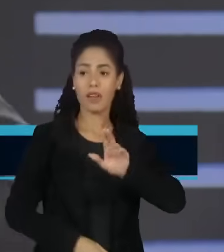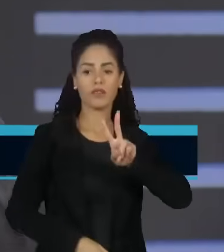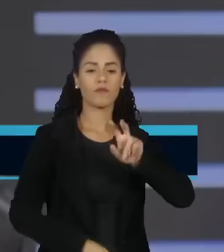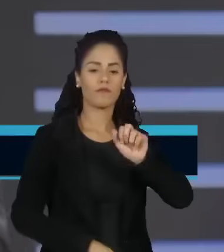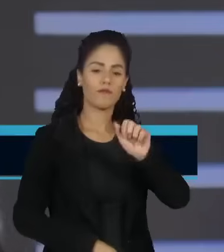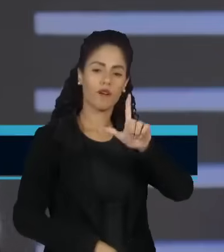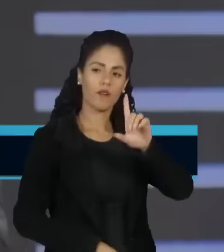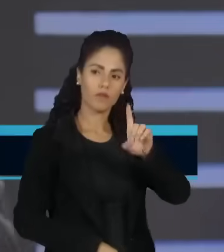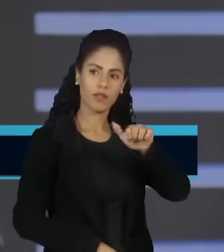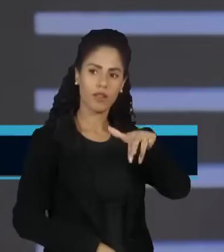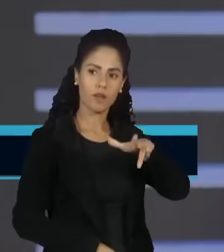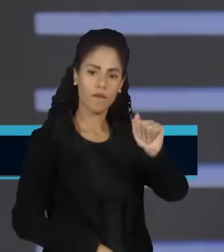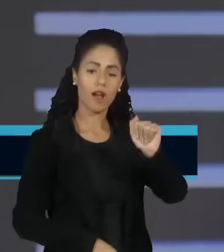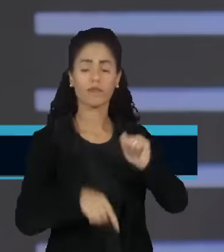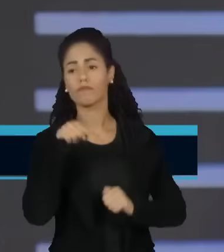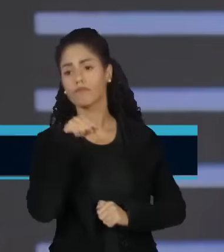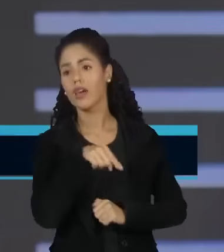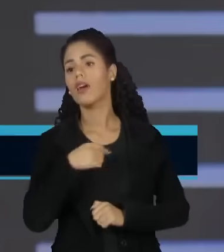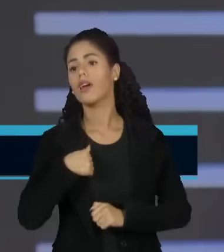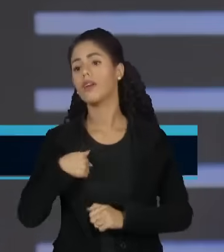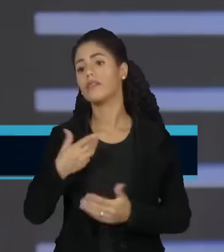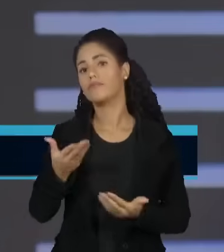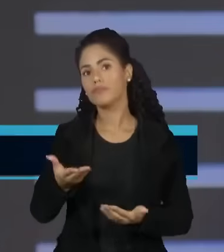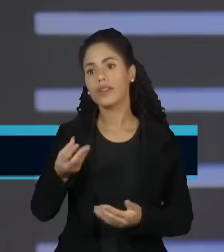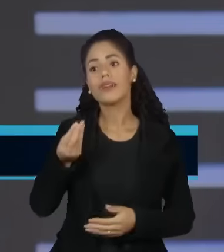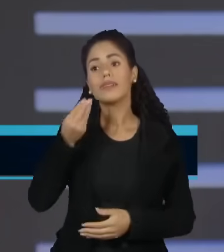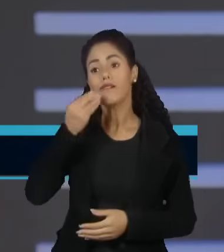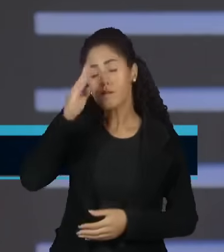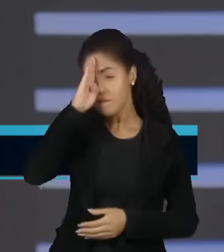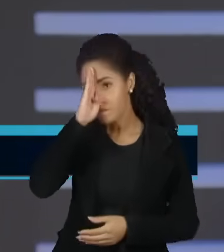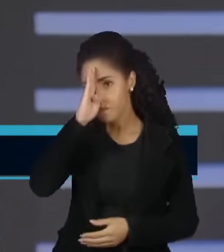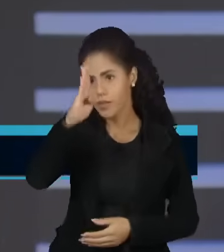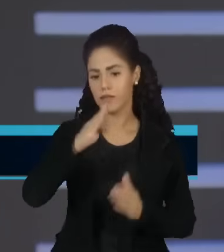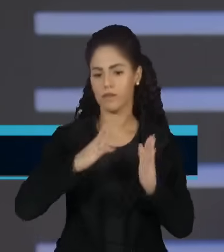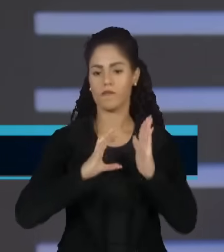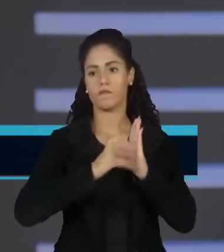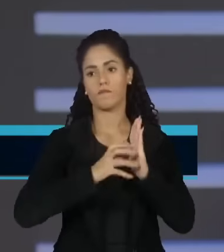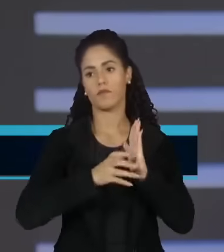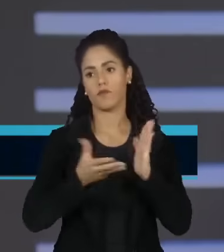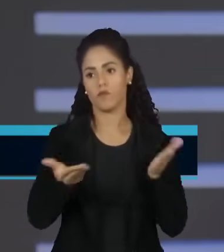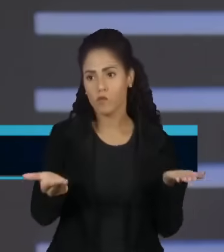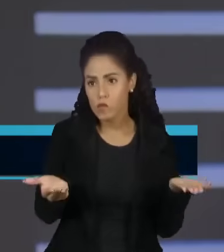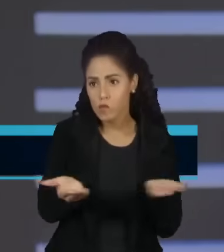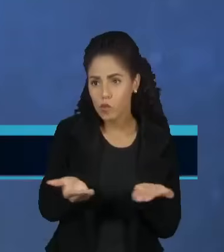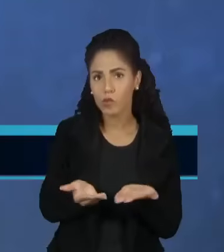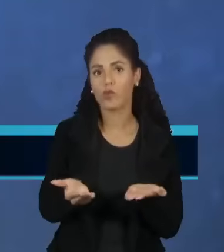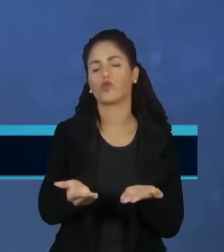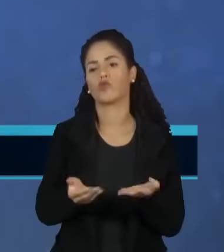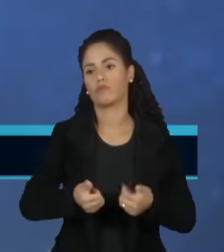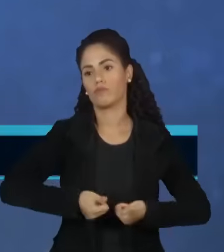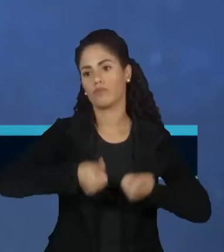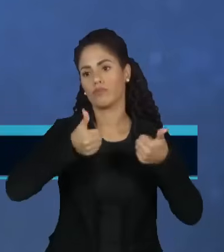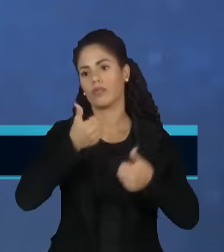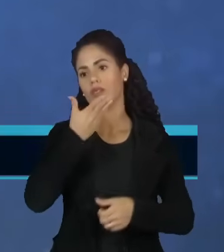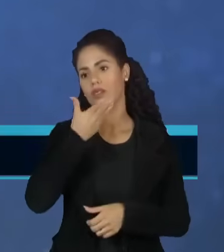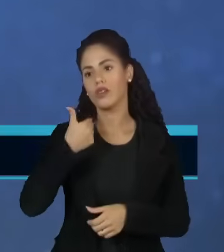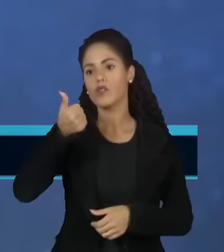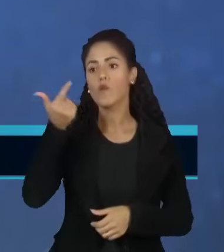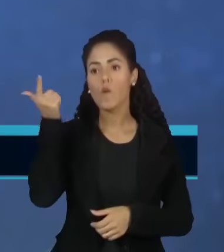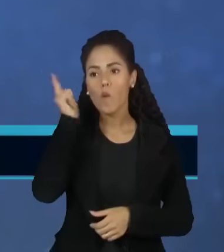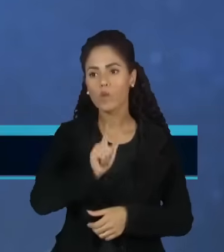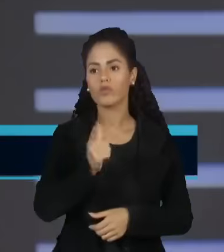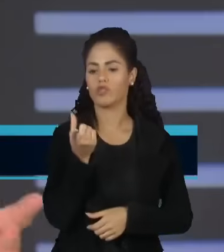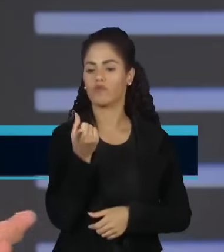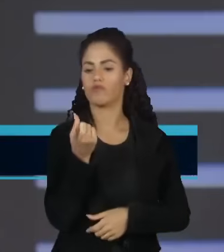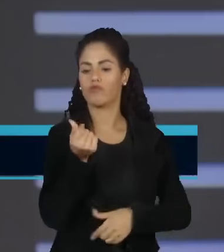um sobrevivente. Ele hoje está à frente do principal partido político do Congresso Nacional, né, que saiu das eleições muito grande, com muito fundo eleitoral, com muito